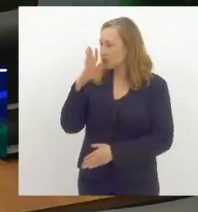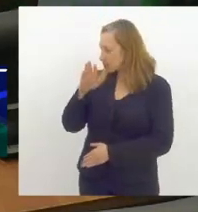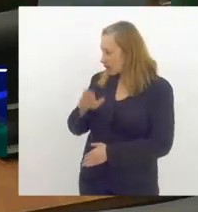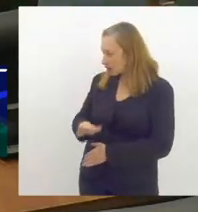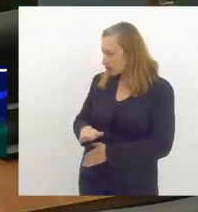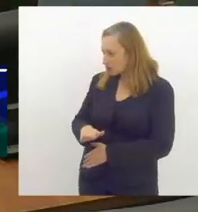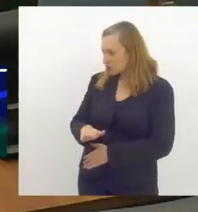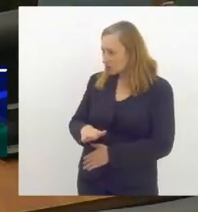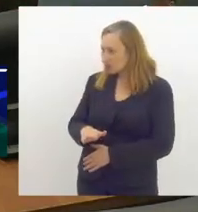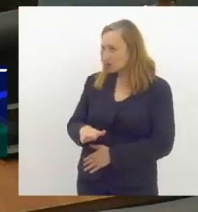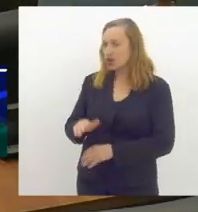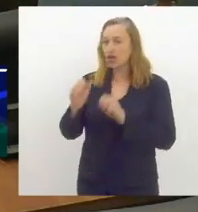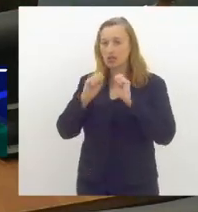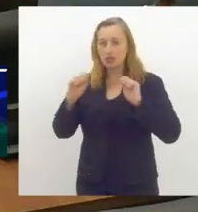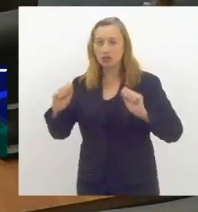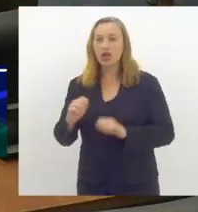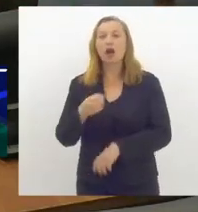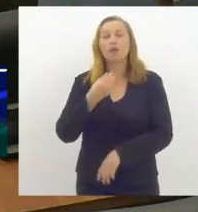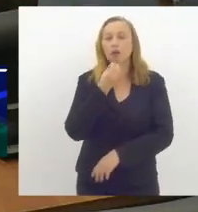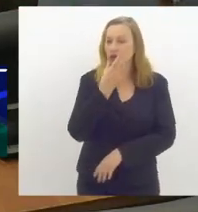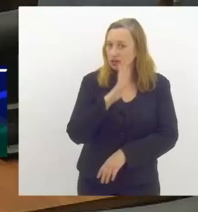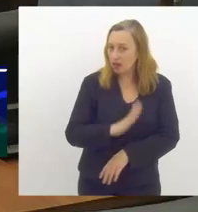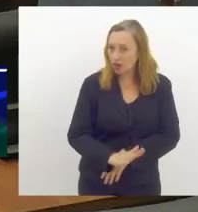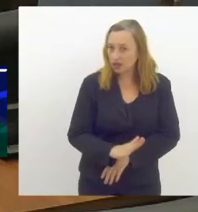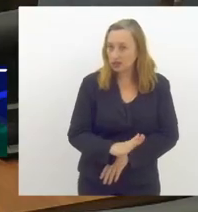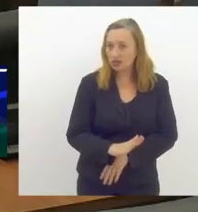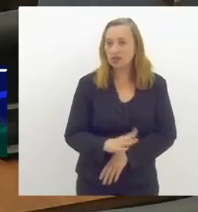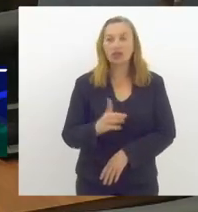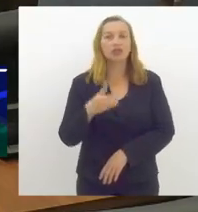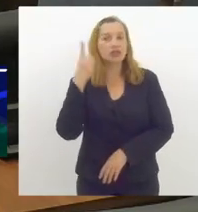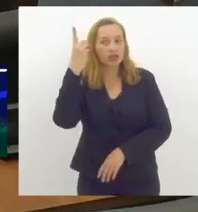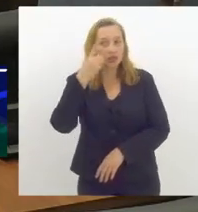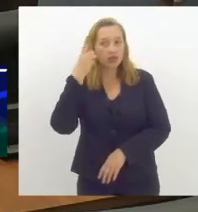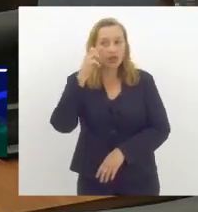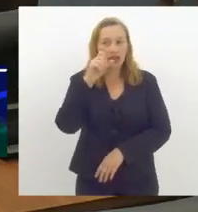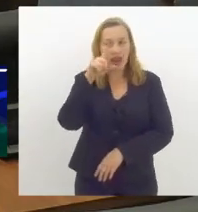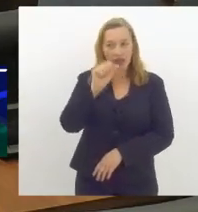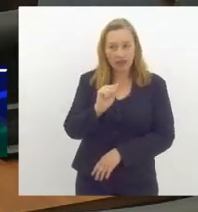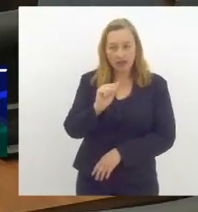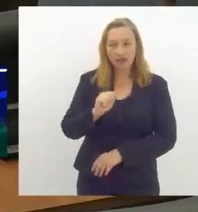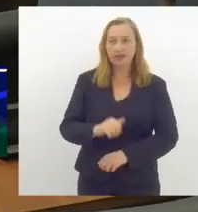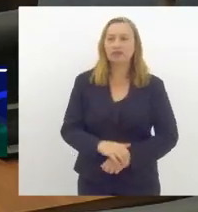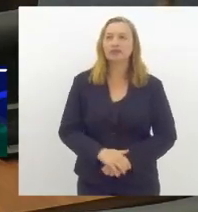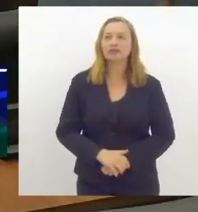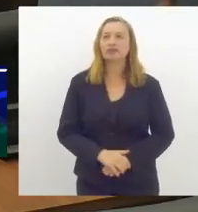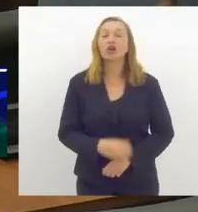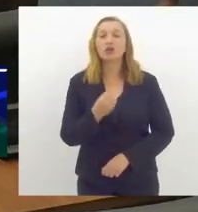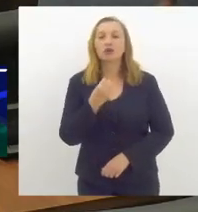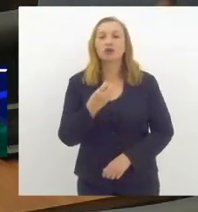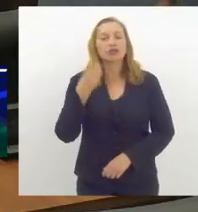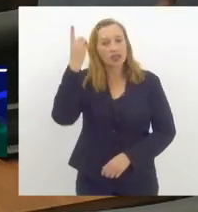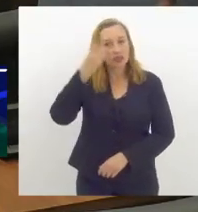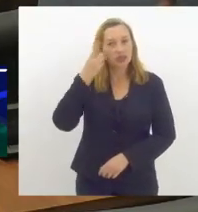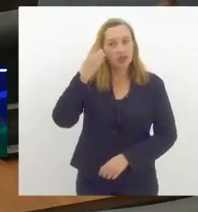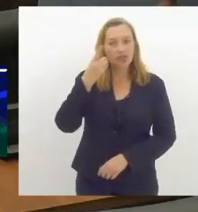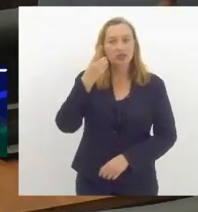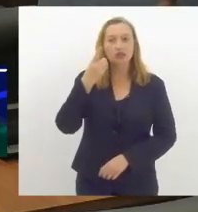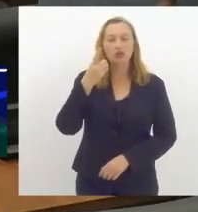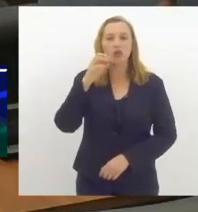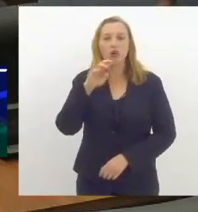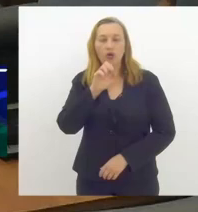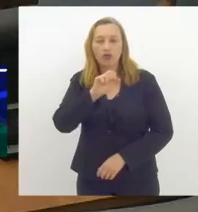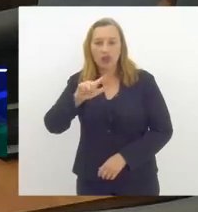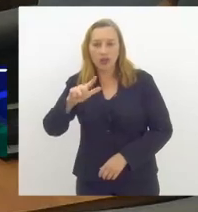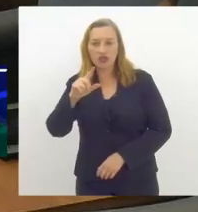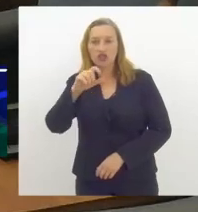tarde Assessoria Boa tarde Deputado Alana está do coronel Jairo